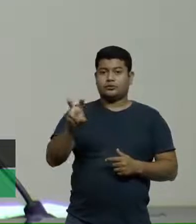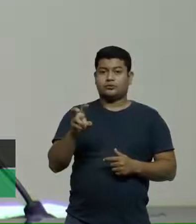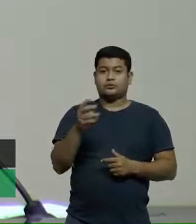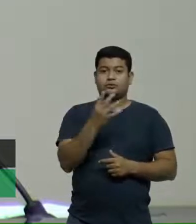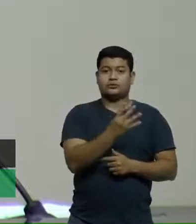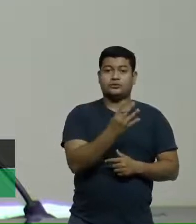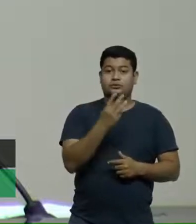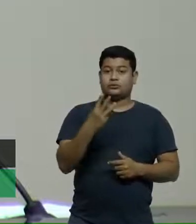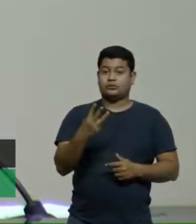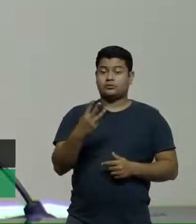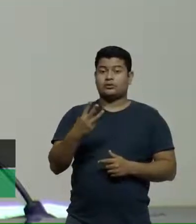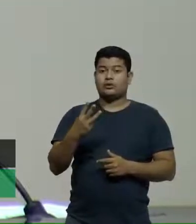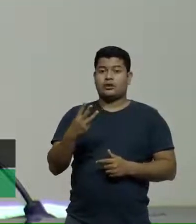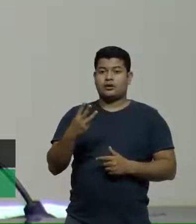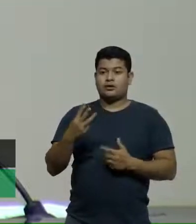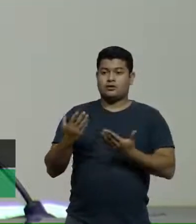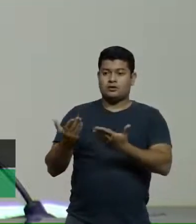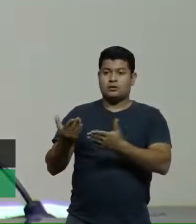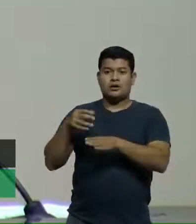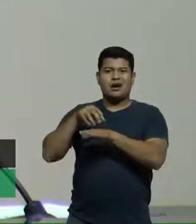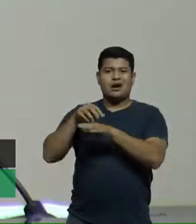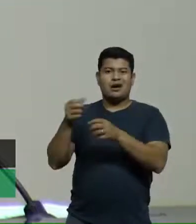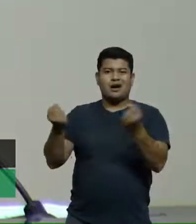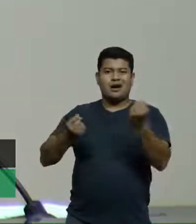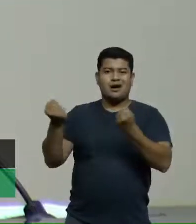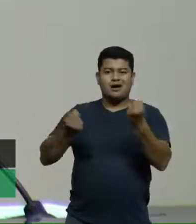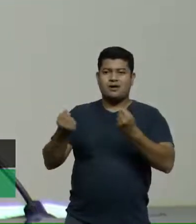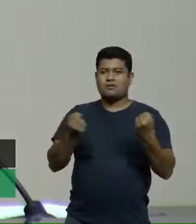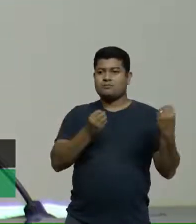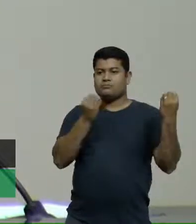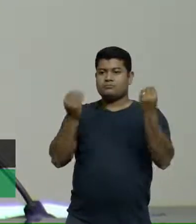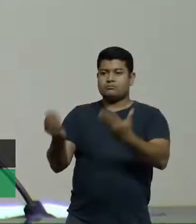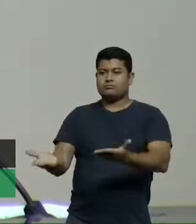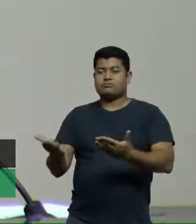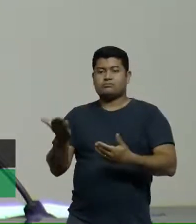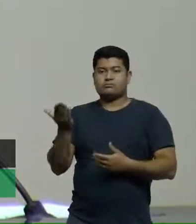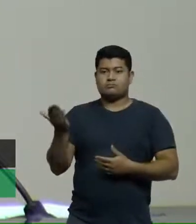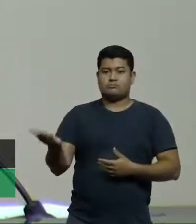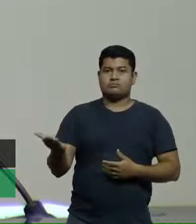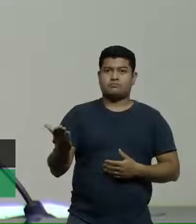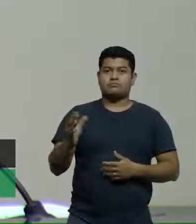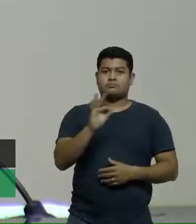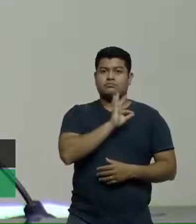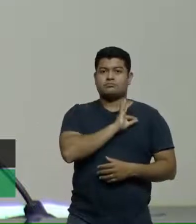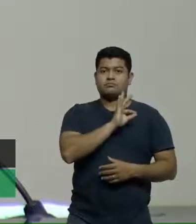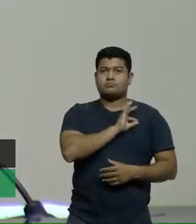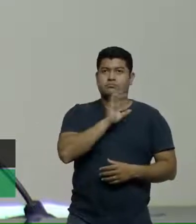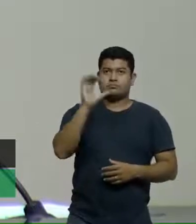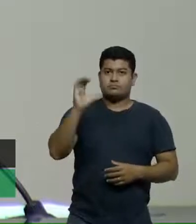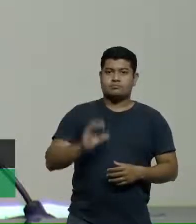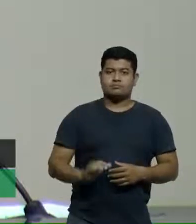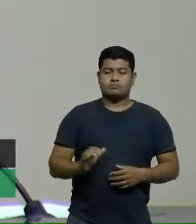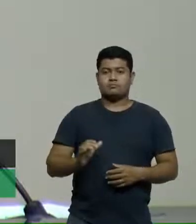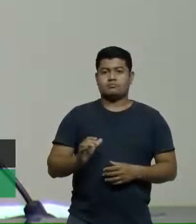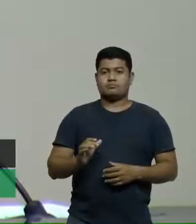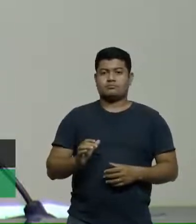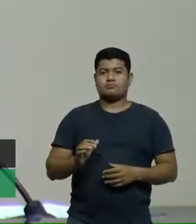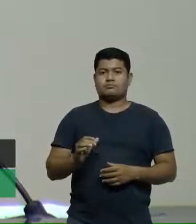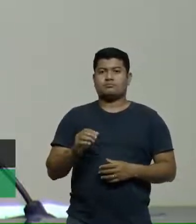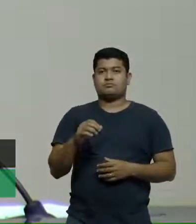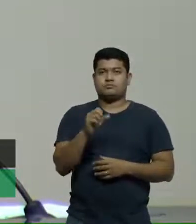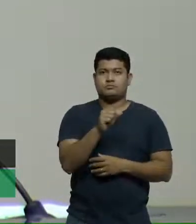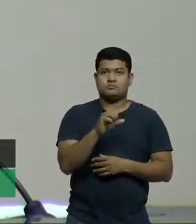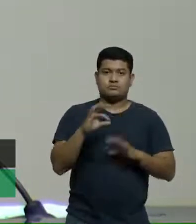43 viaturas foram entregues para a Polícia Civil de Santa Catarina,